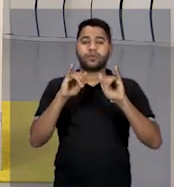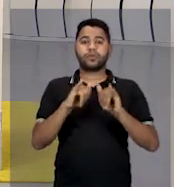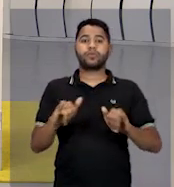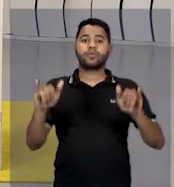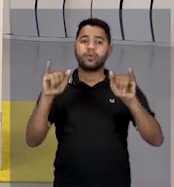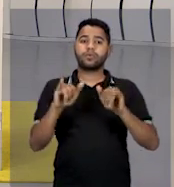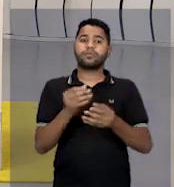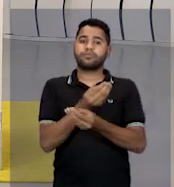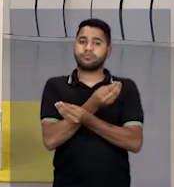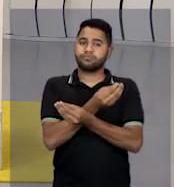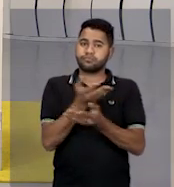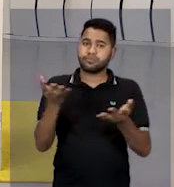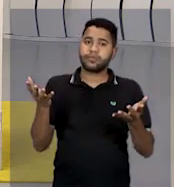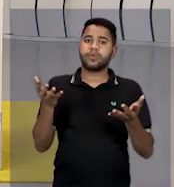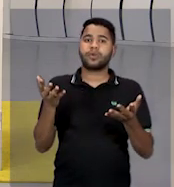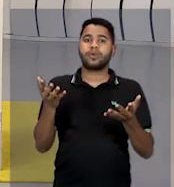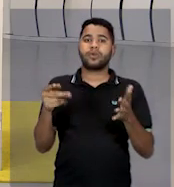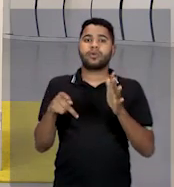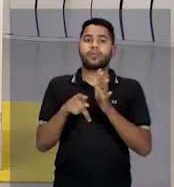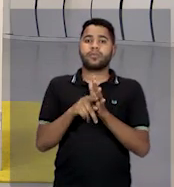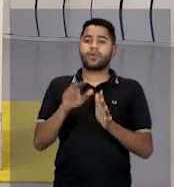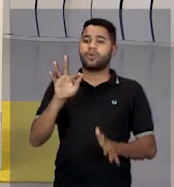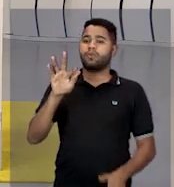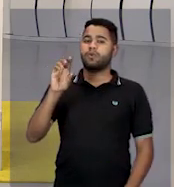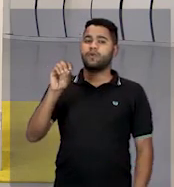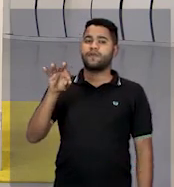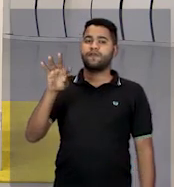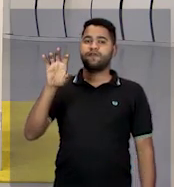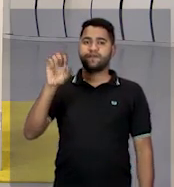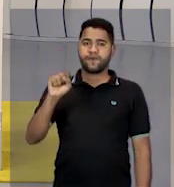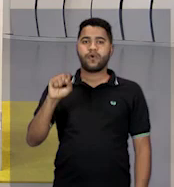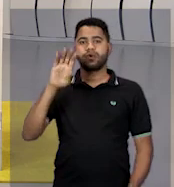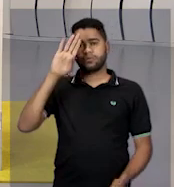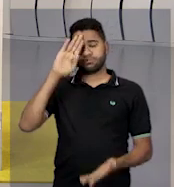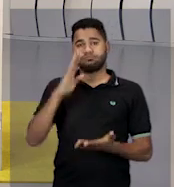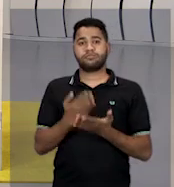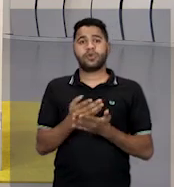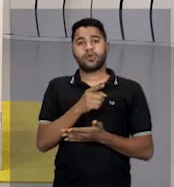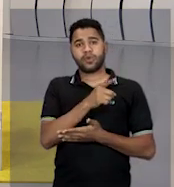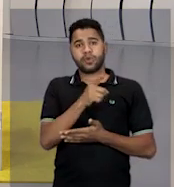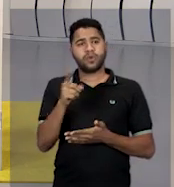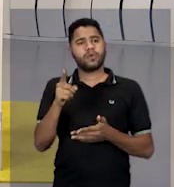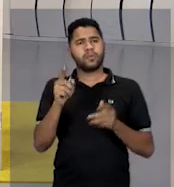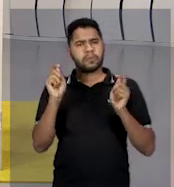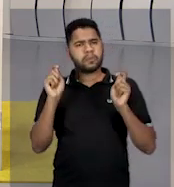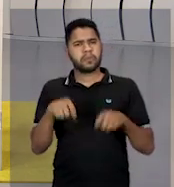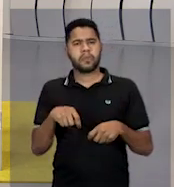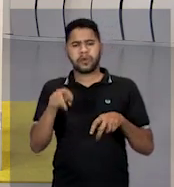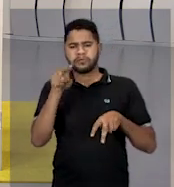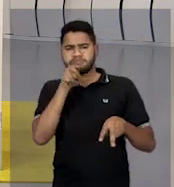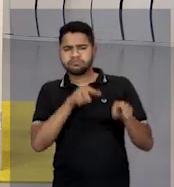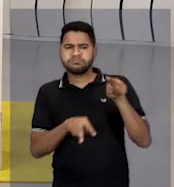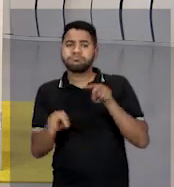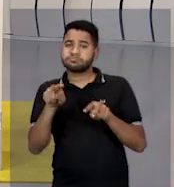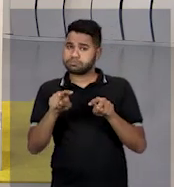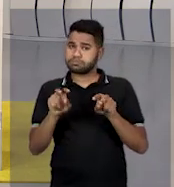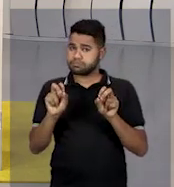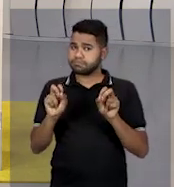vai trazer, né, essas fontes confiáveis, tá? Que você pode checar,